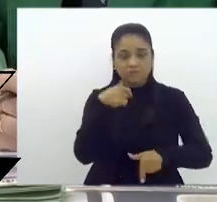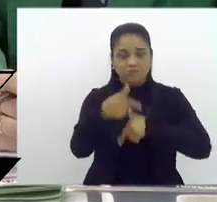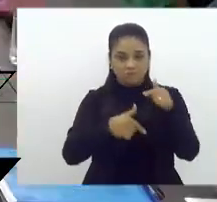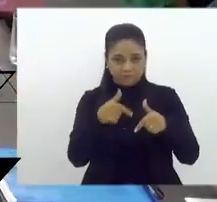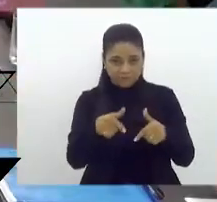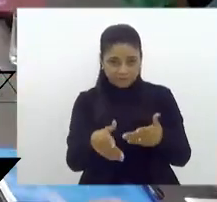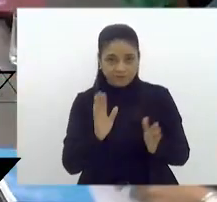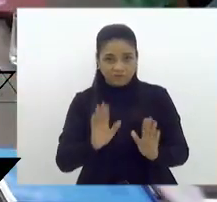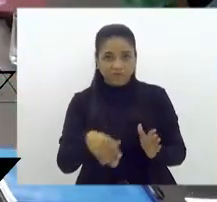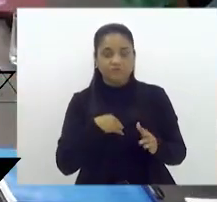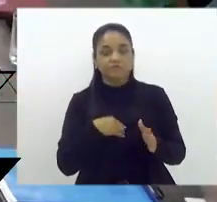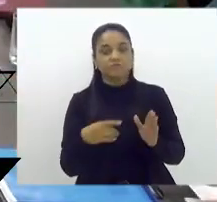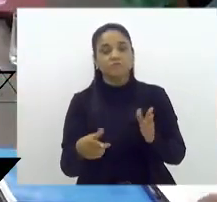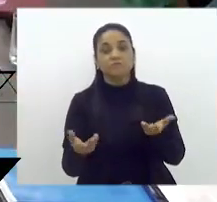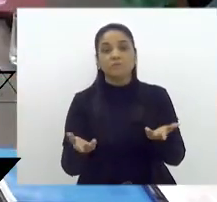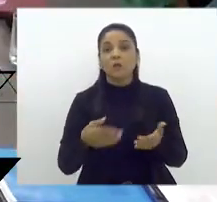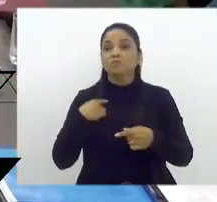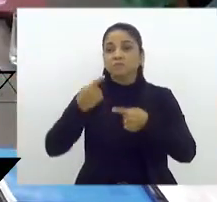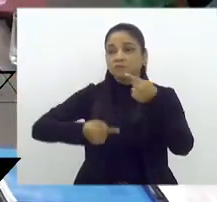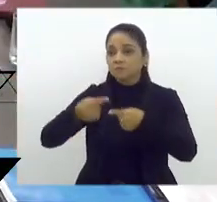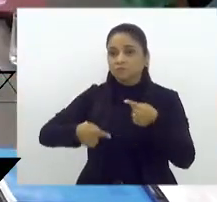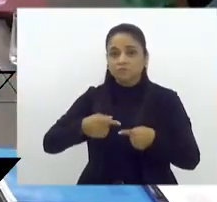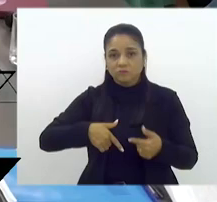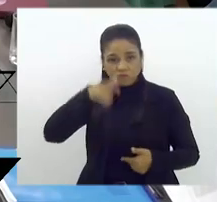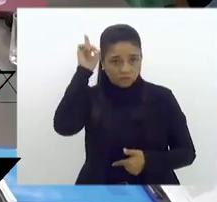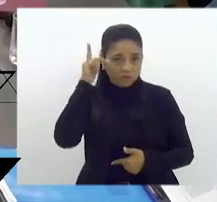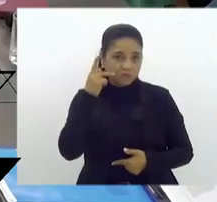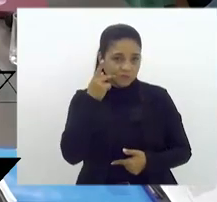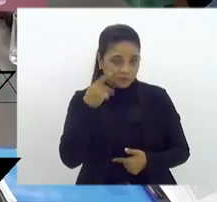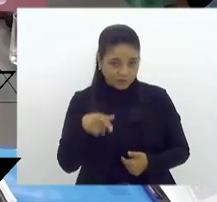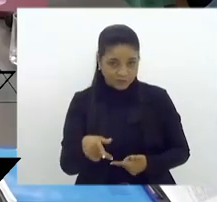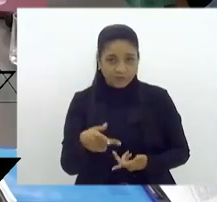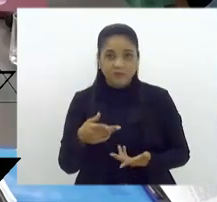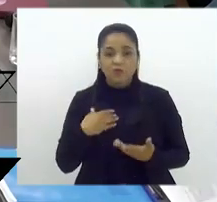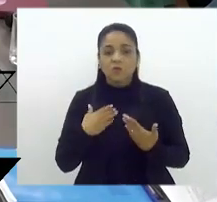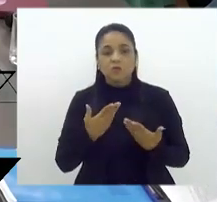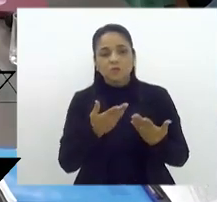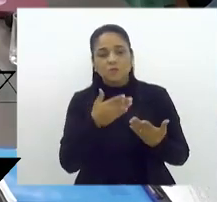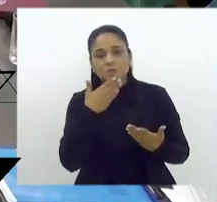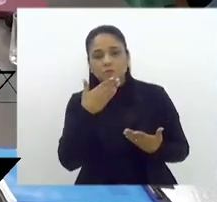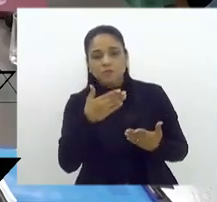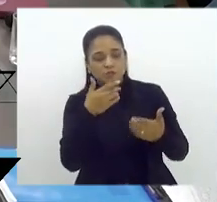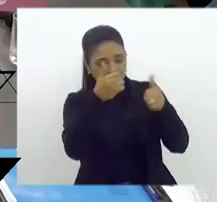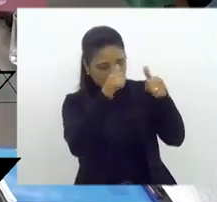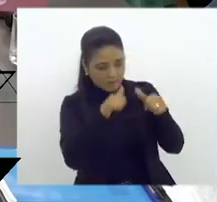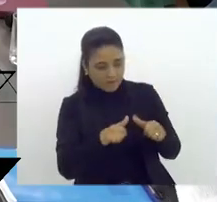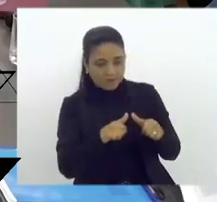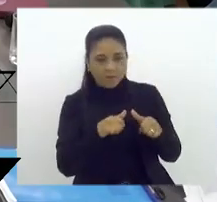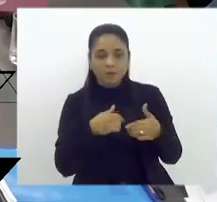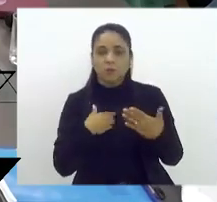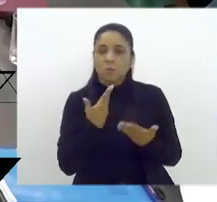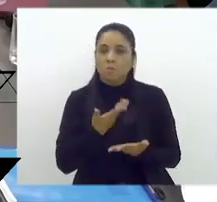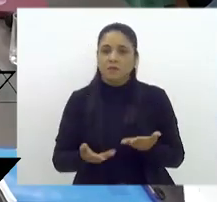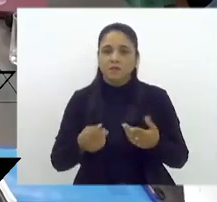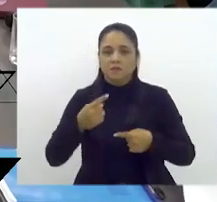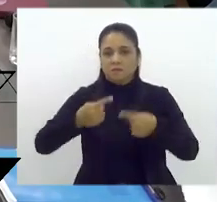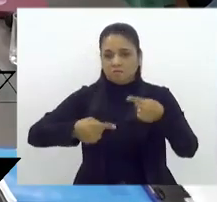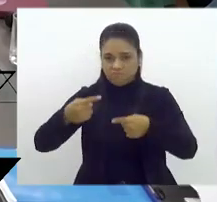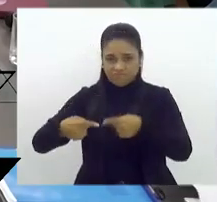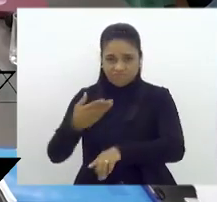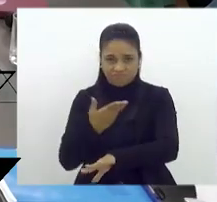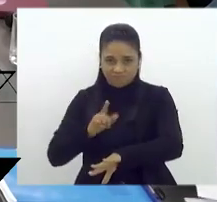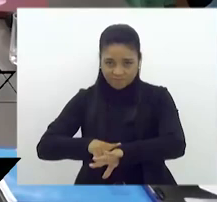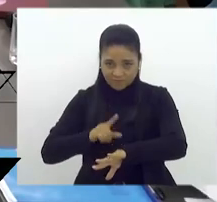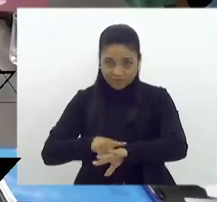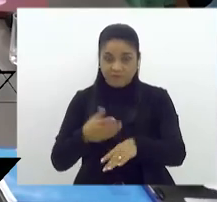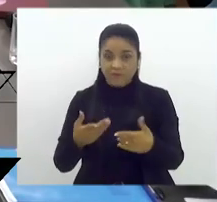Senhor presidente... Para discutir, deputado Luiz Paulo. Não, eu queria pedir vista, né, porque para não perder tempo com discussão. Perfeito. Exatamente,